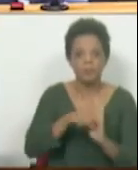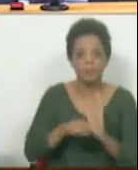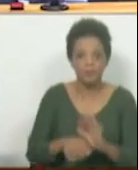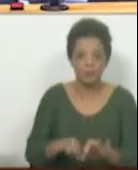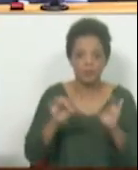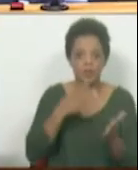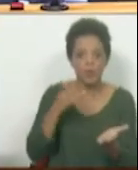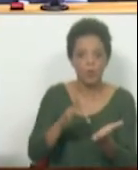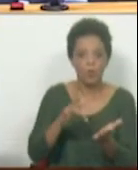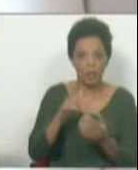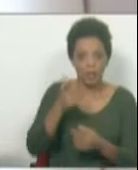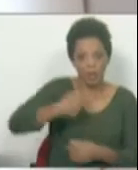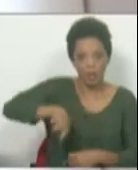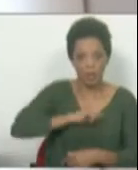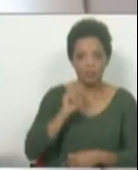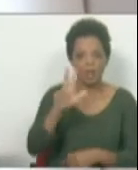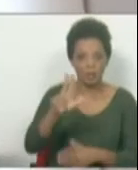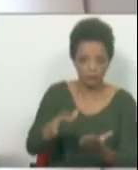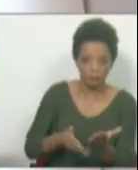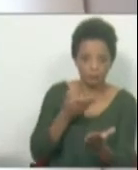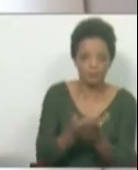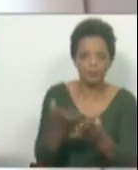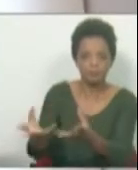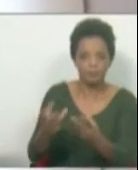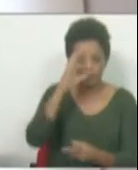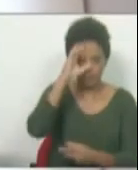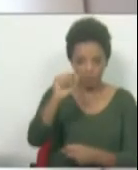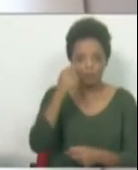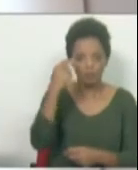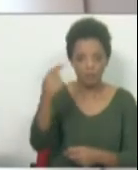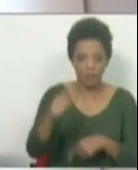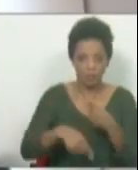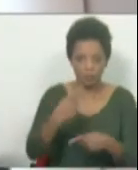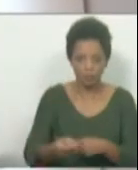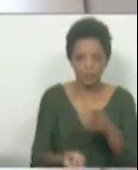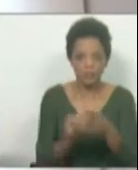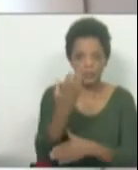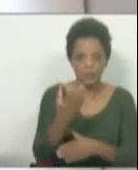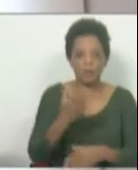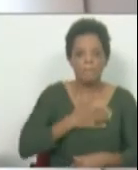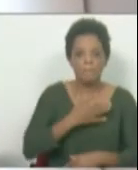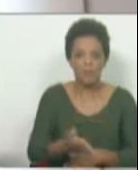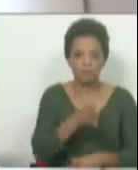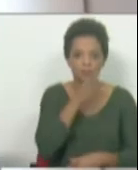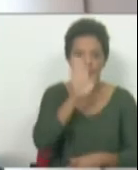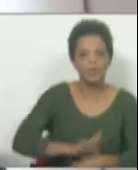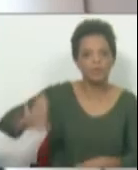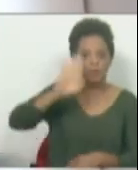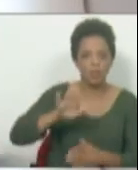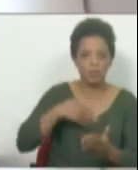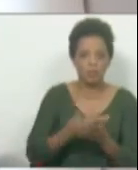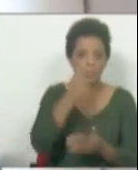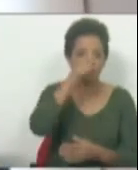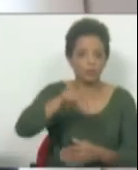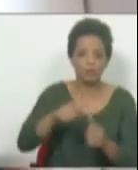as que o LIVRE proporá neste orçamento de Estado, na especialidade. A criação de um passe ferroviário nacional que permita a